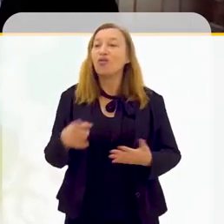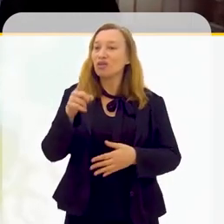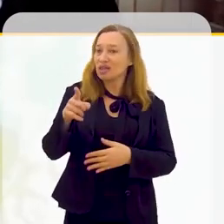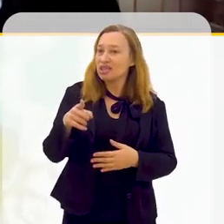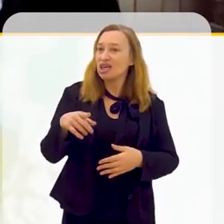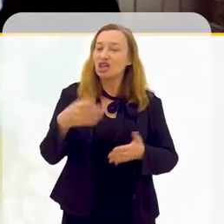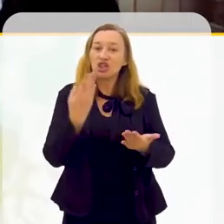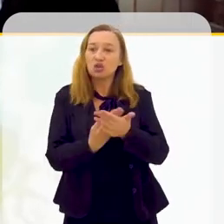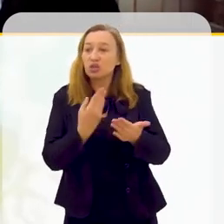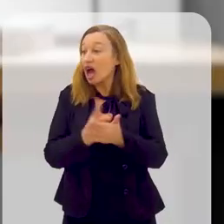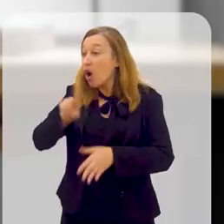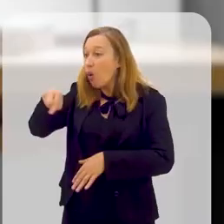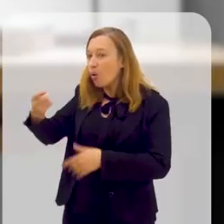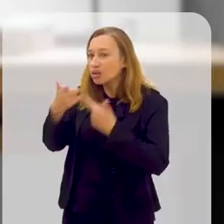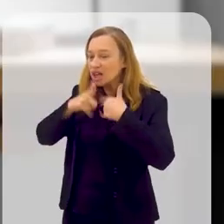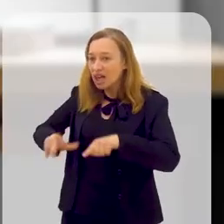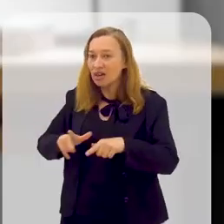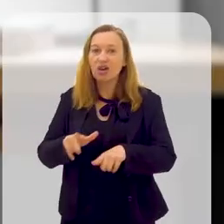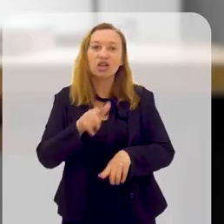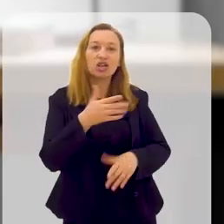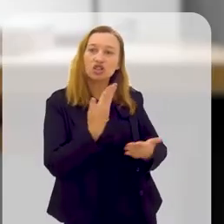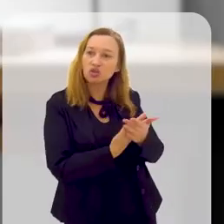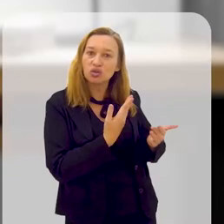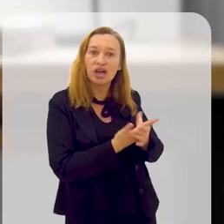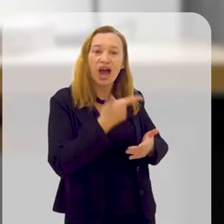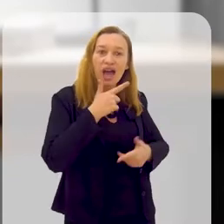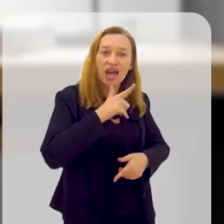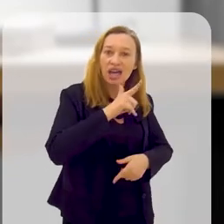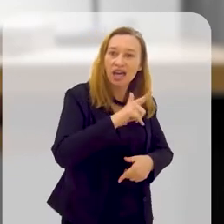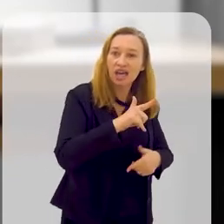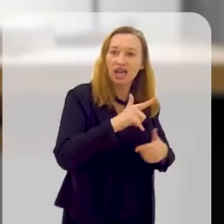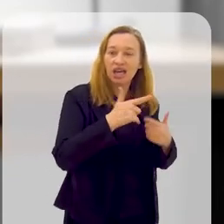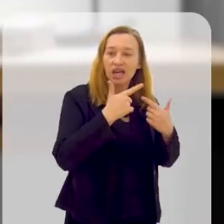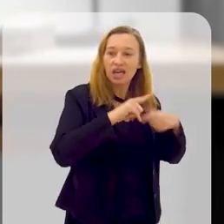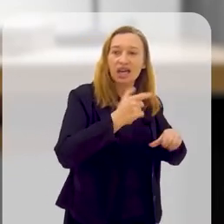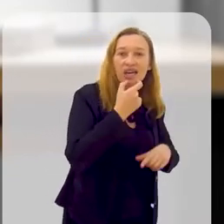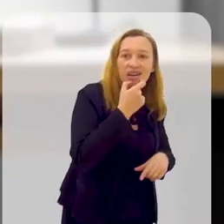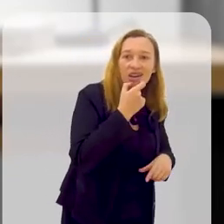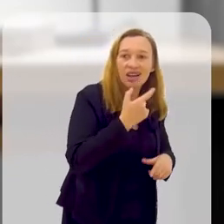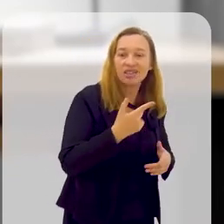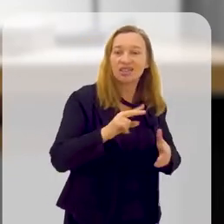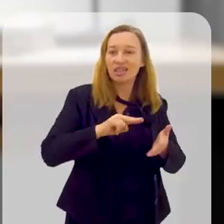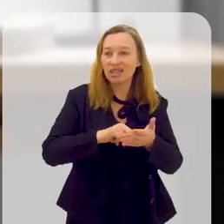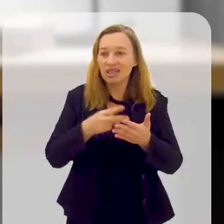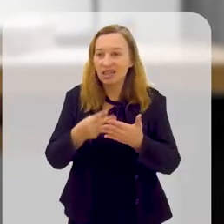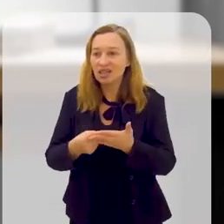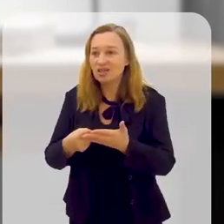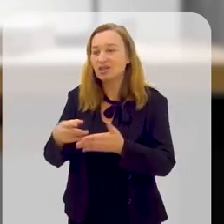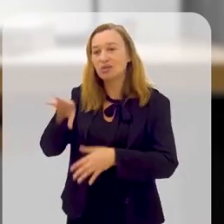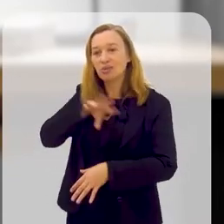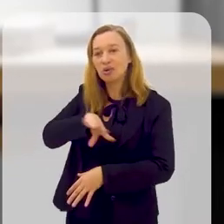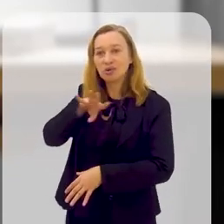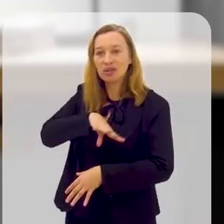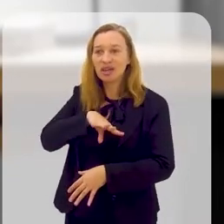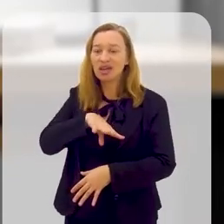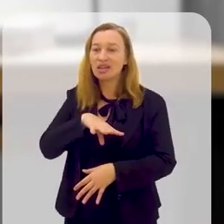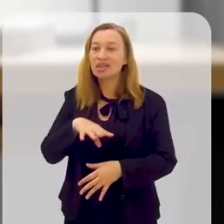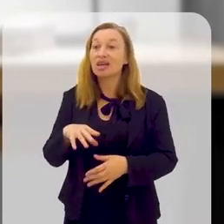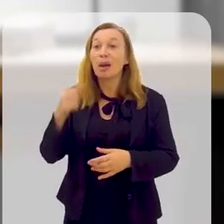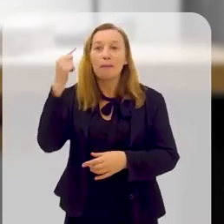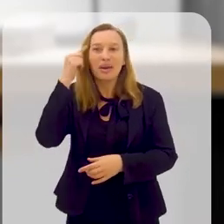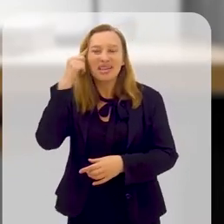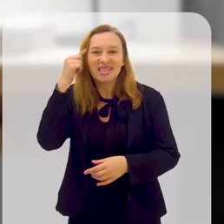é como você estudar outra língua por exemplo você estuda em inglês e aí você quer traduzir aquilo que você quer falar em português